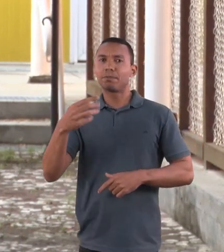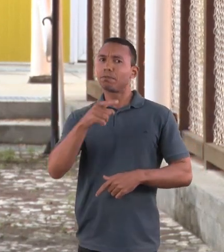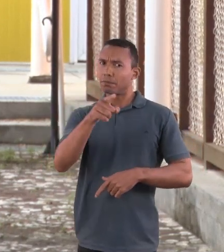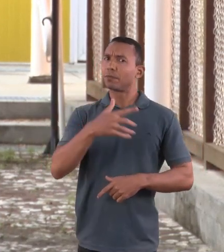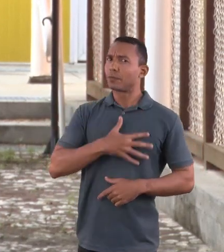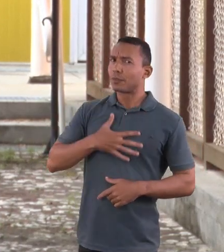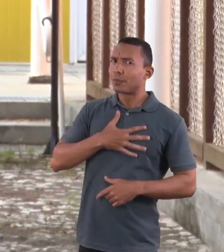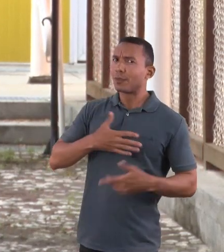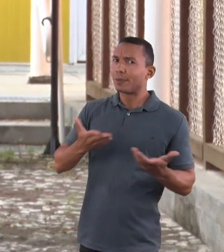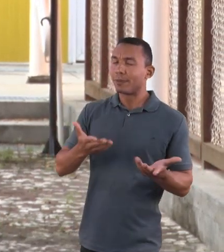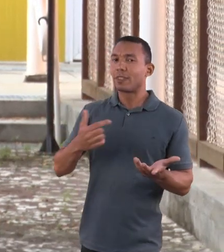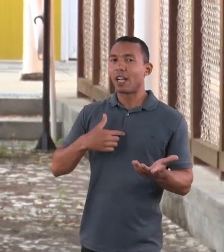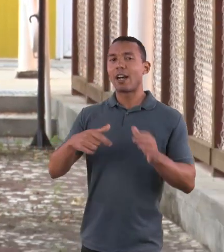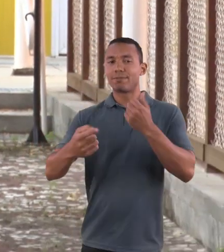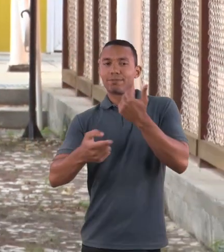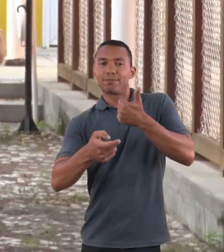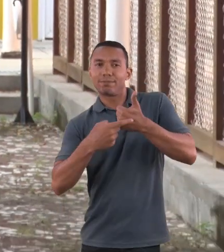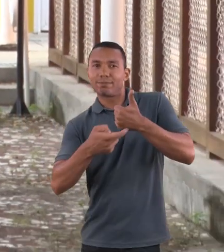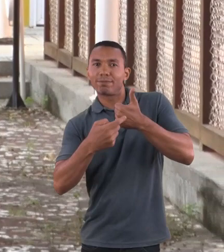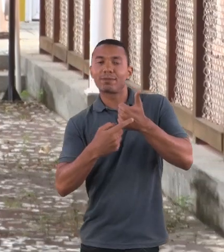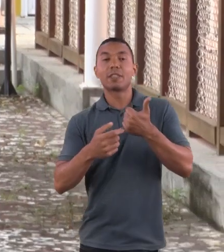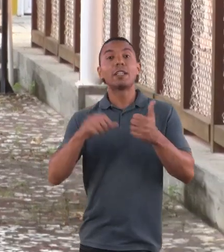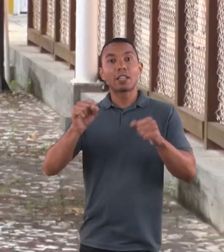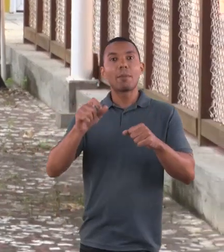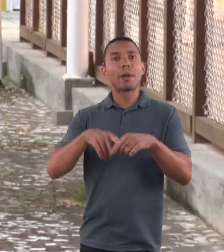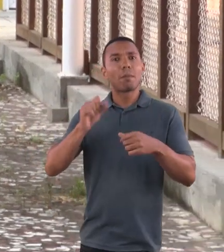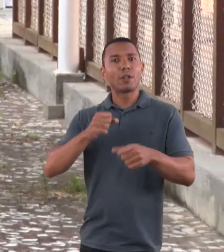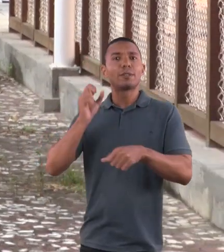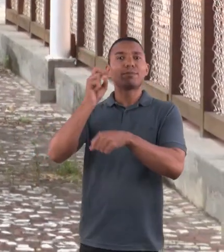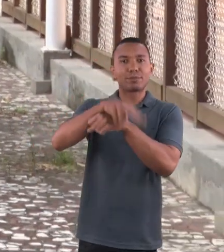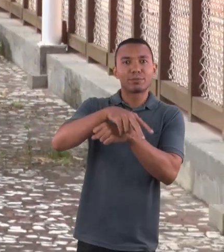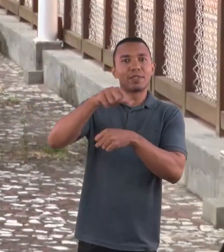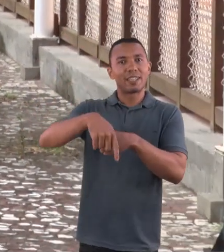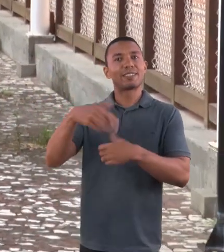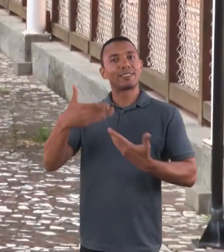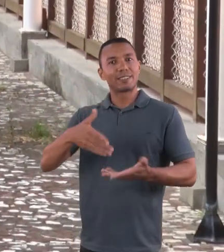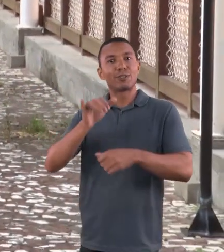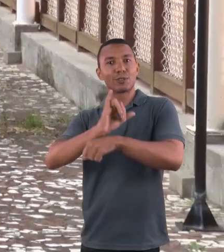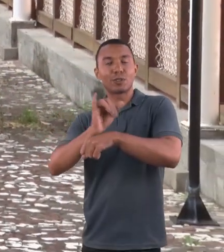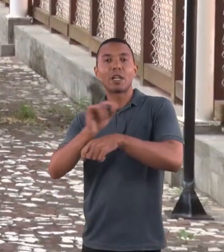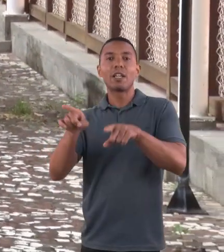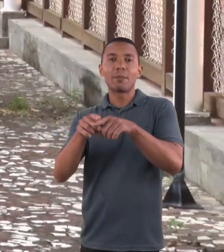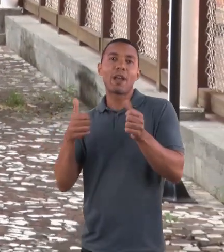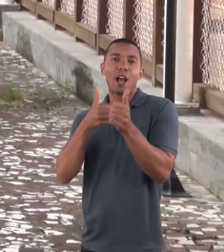do UFCiência. E aí, você gostou? Então já deixa o seu like, aproveita e se inscreve no